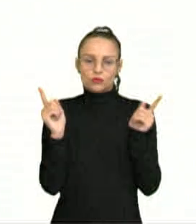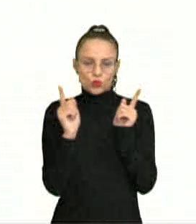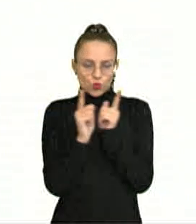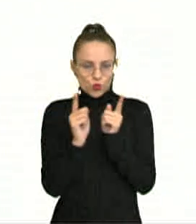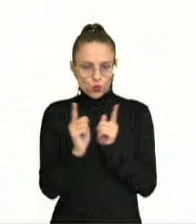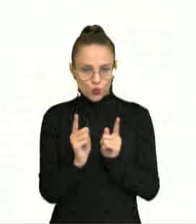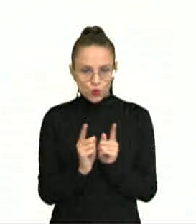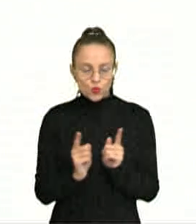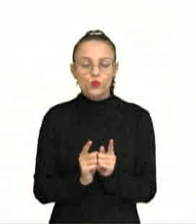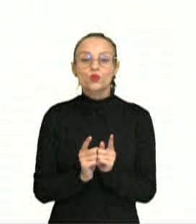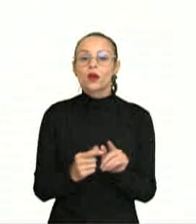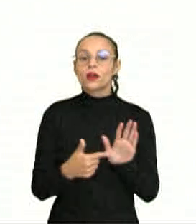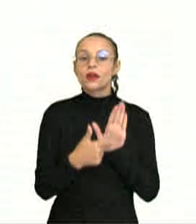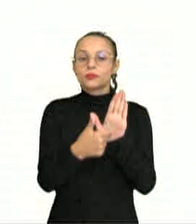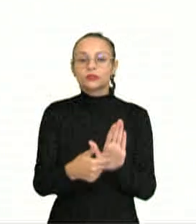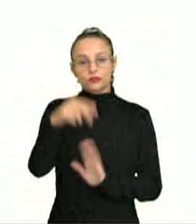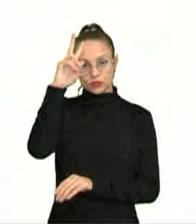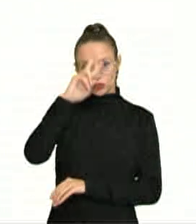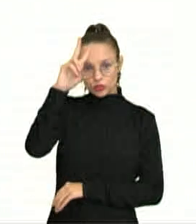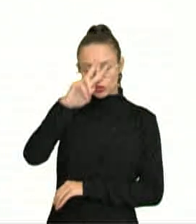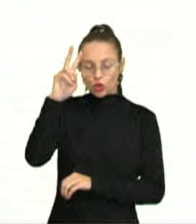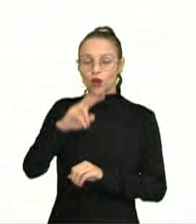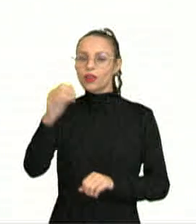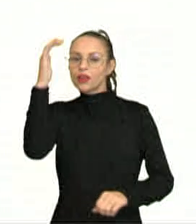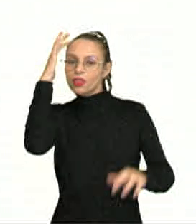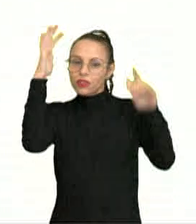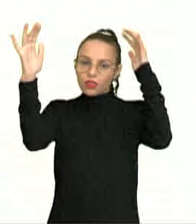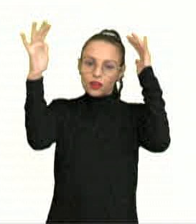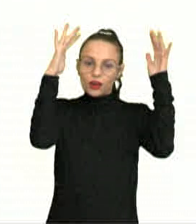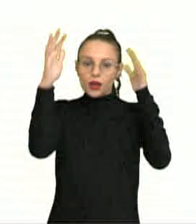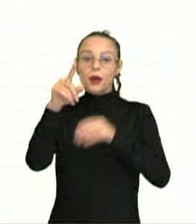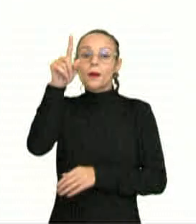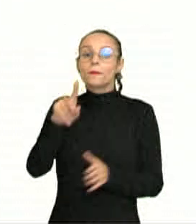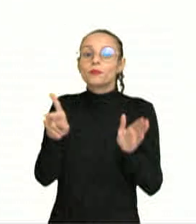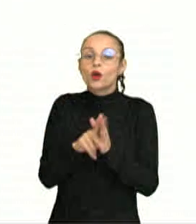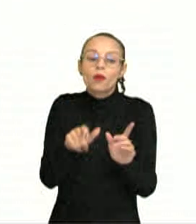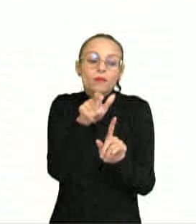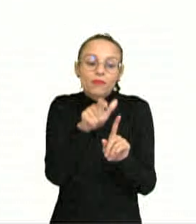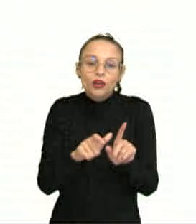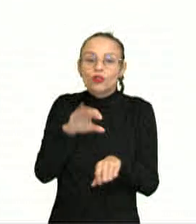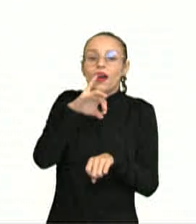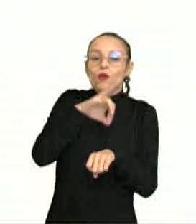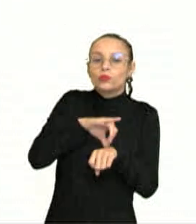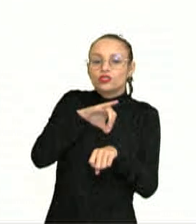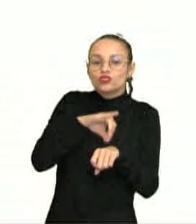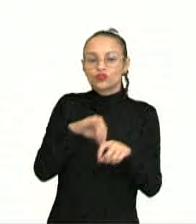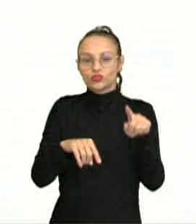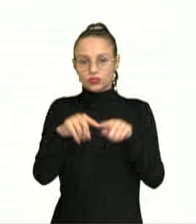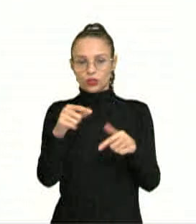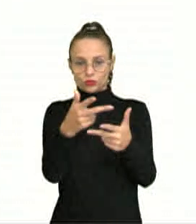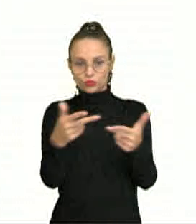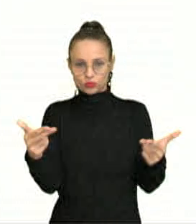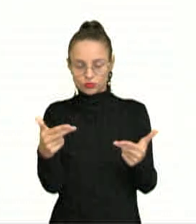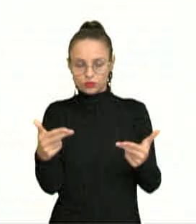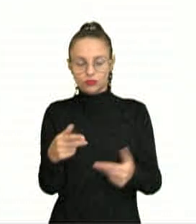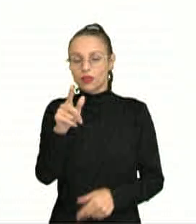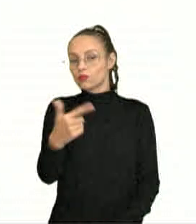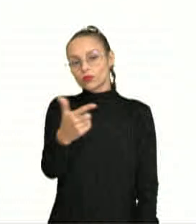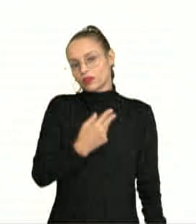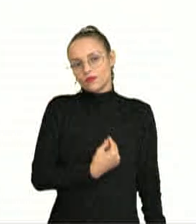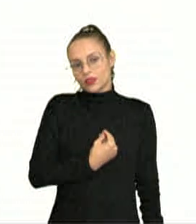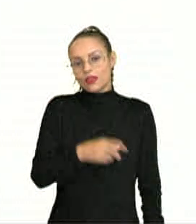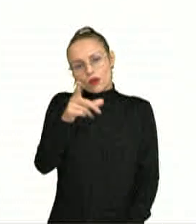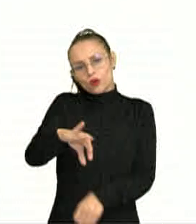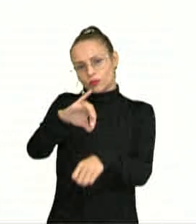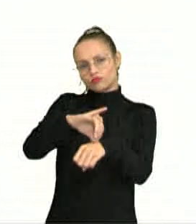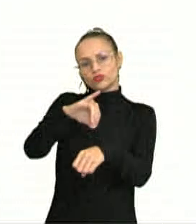curtinho, né? Apresenta histórias fantásticas vividas por personagens inanimados. Elementos sem vida na